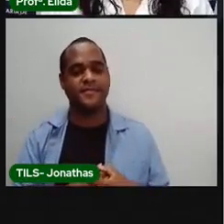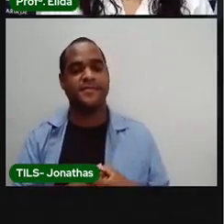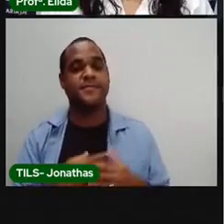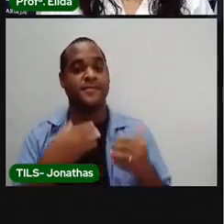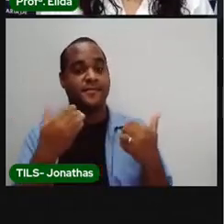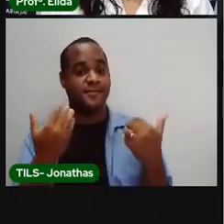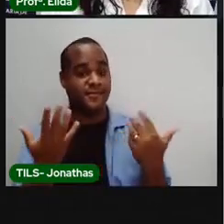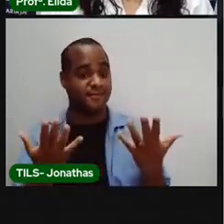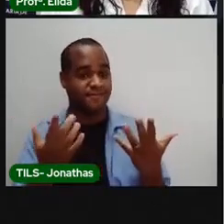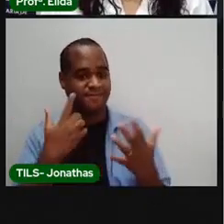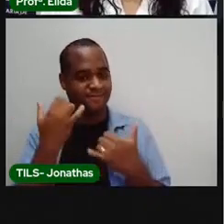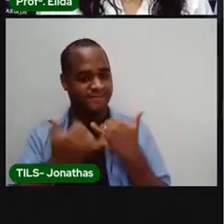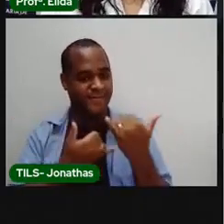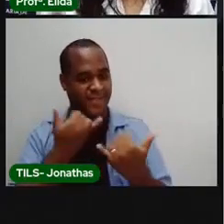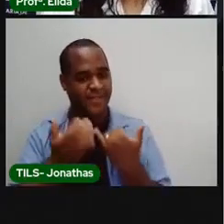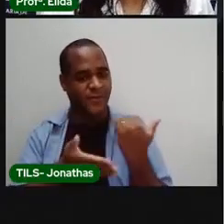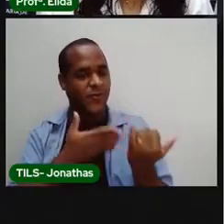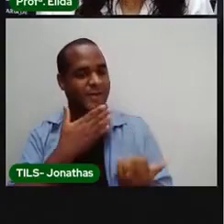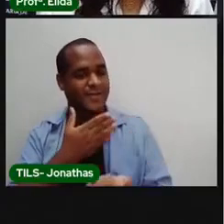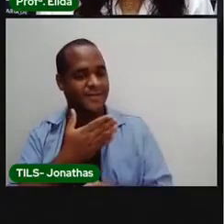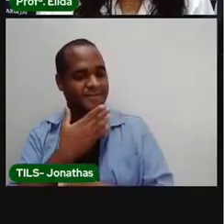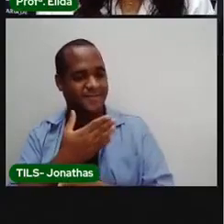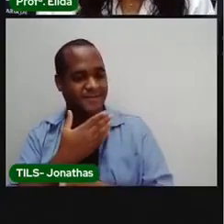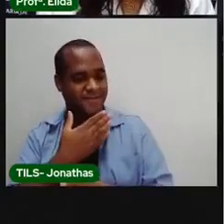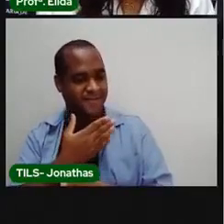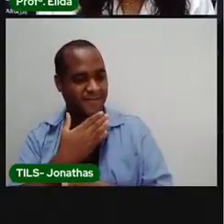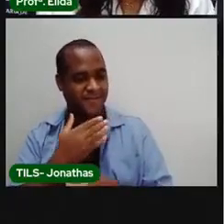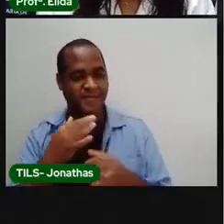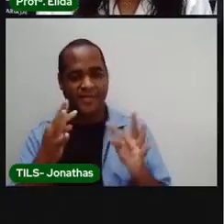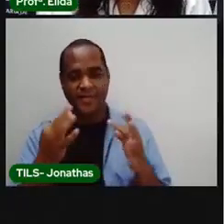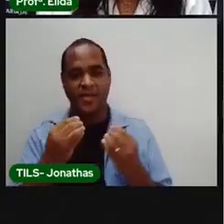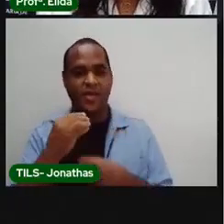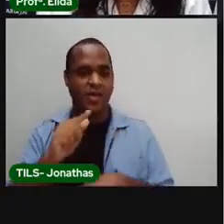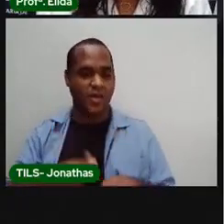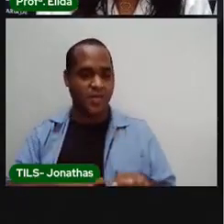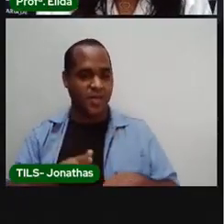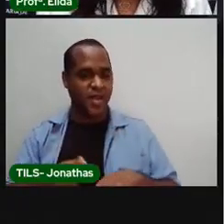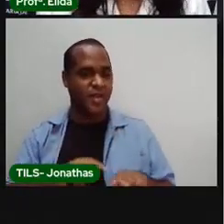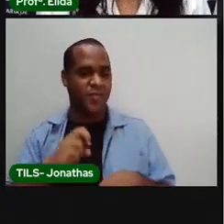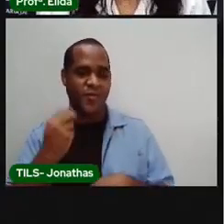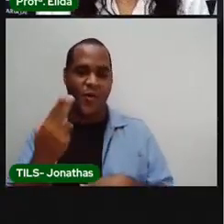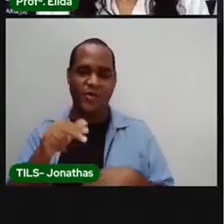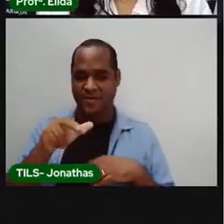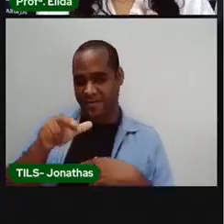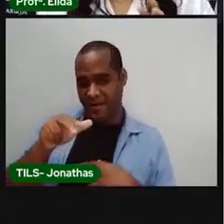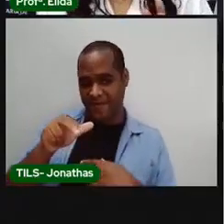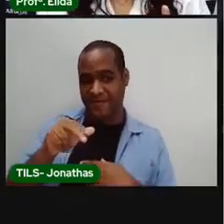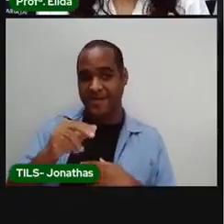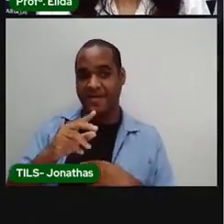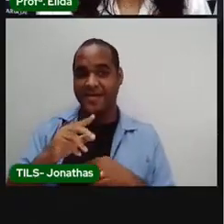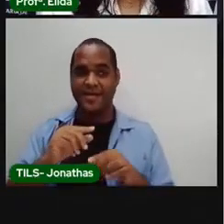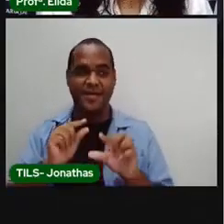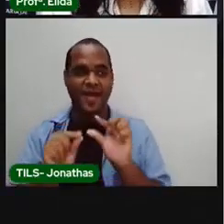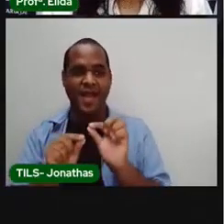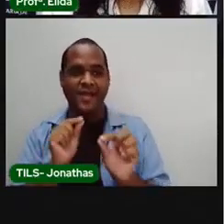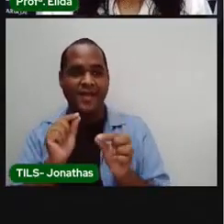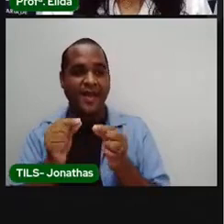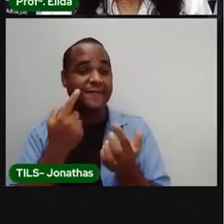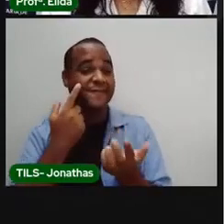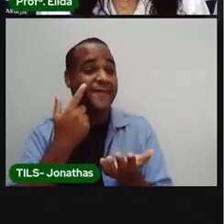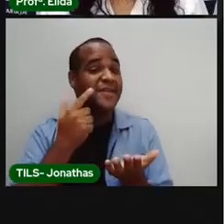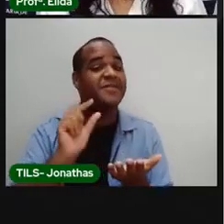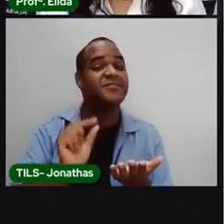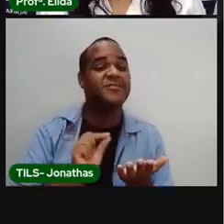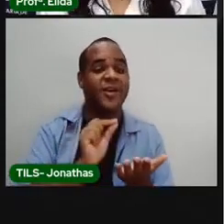E essa brincadeira todo mundo conhece. Geralmente a gente faz com um primo pequenininho, com um irmãozinho, né? Cadê o toucinho que estava